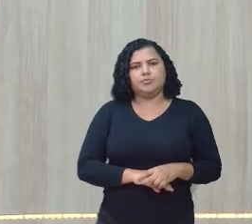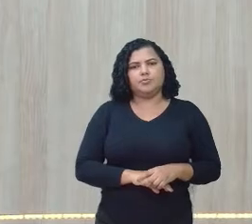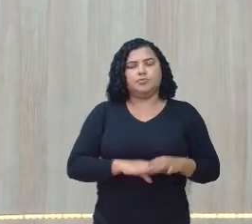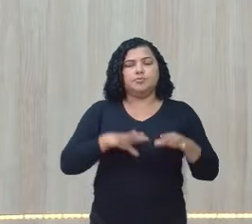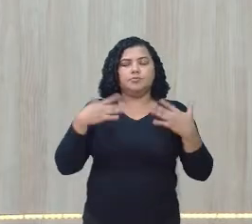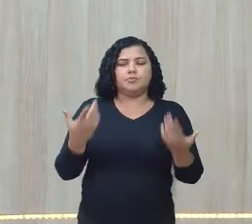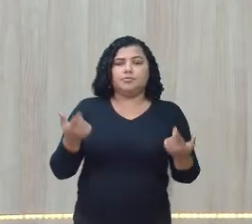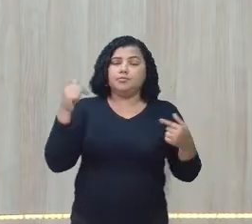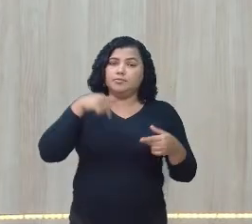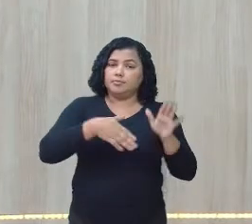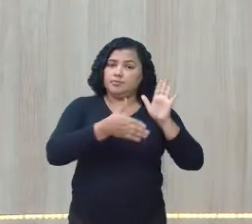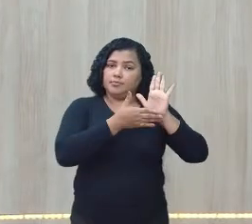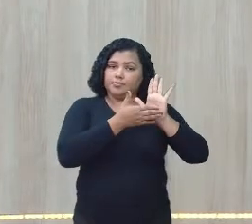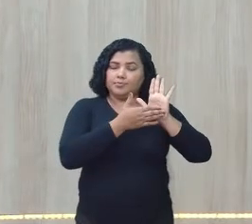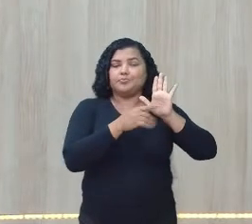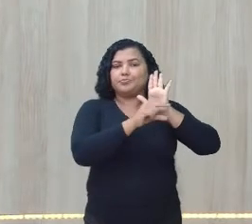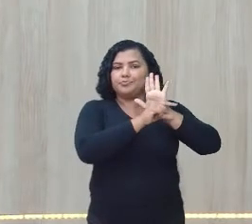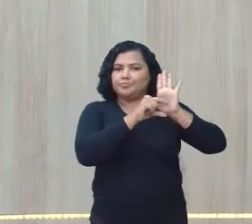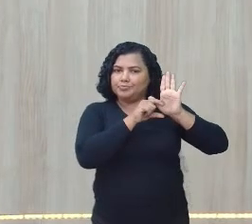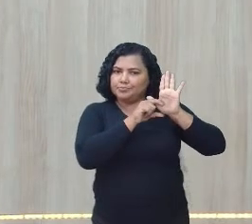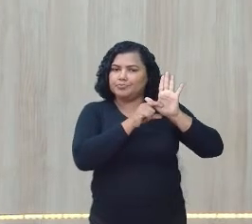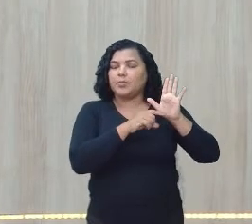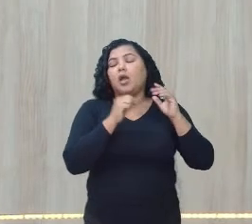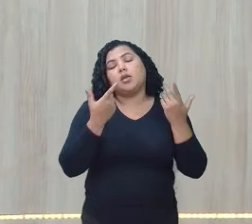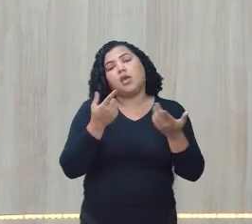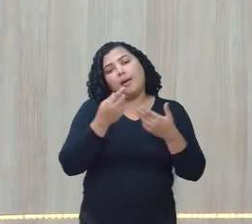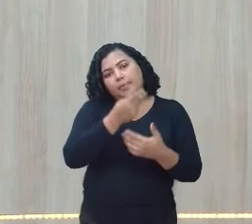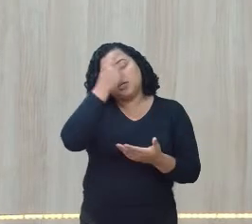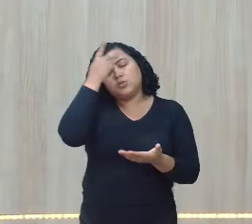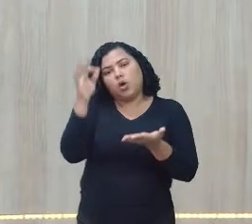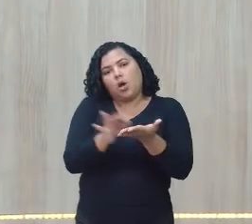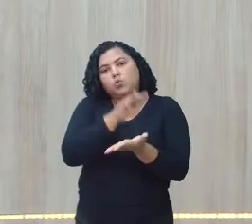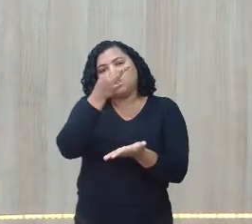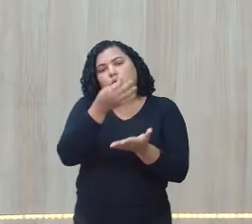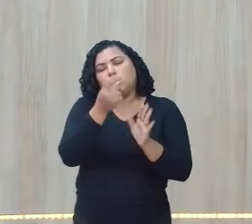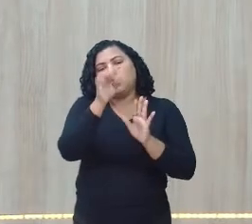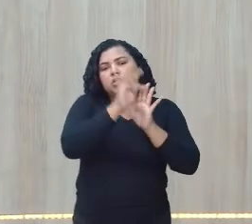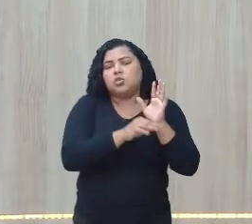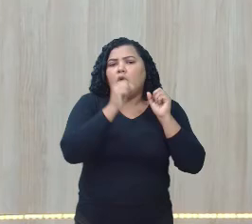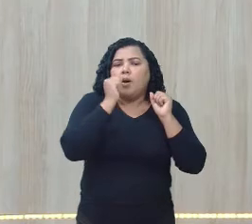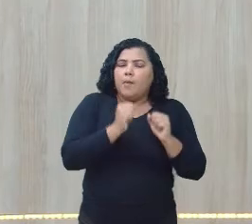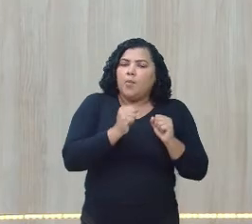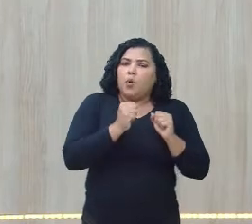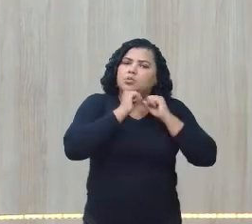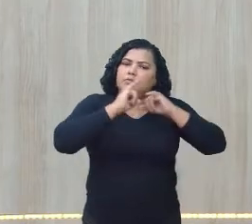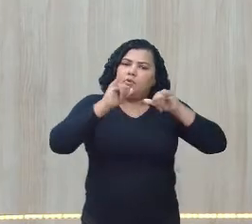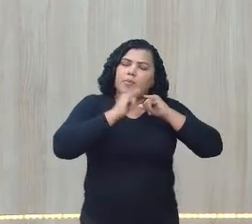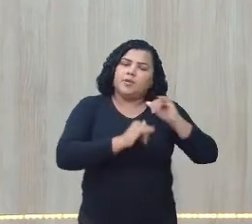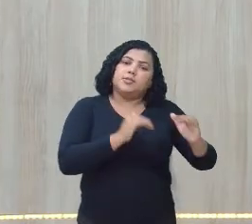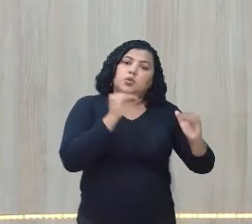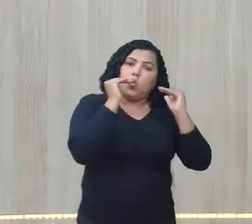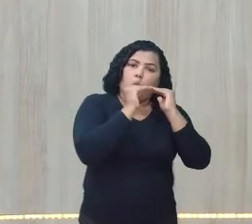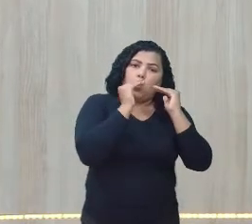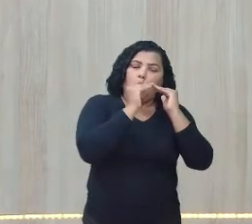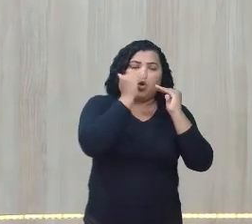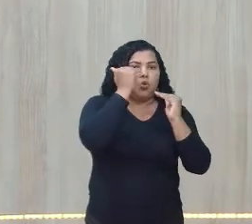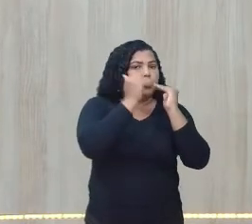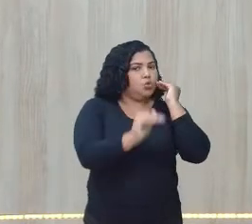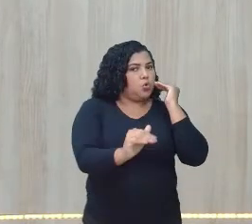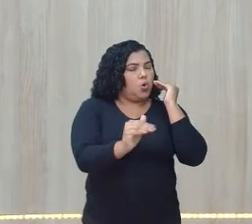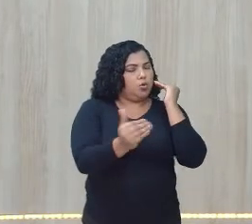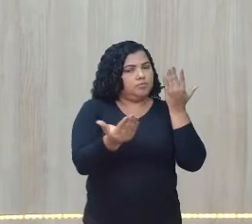aqui também em que o autor do texto pode falar se concorda ou se discorda de algum tema específico, tá certo? De